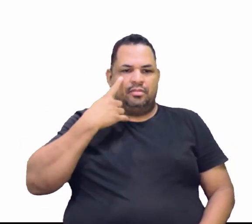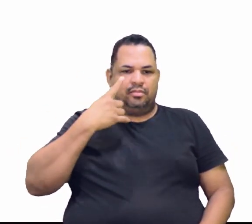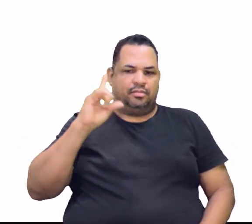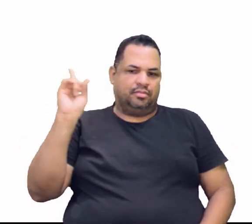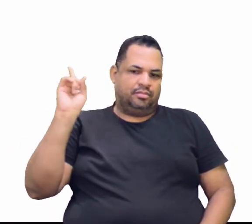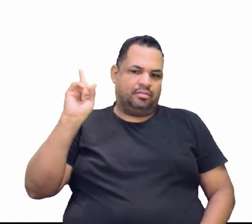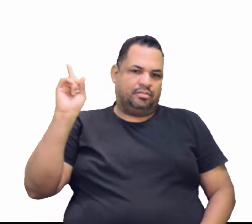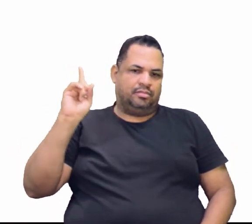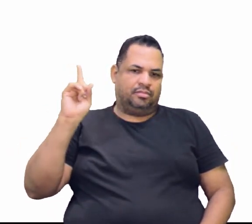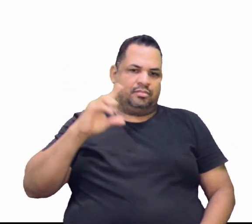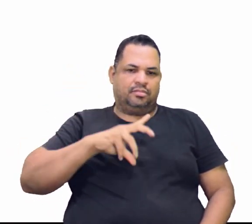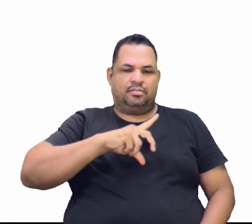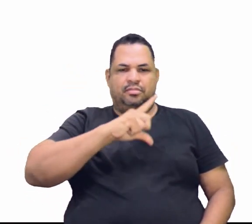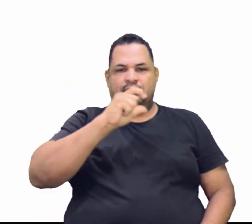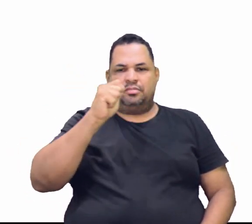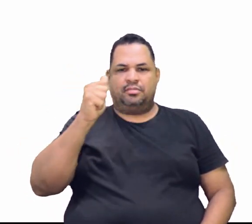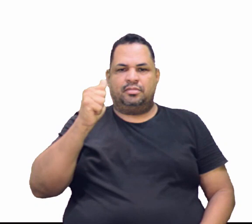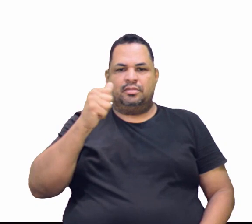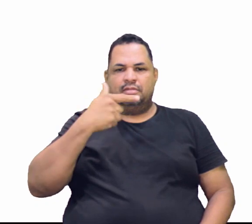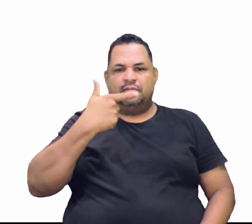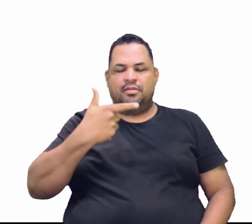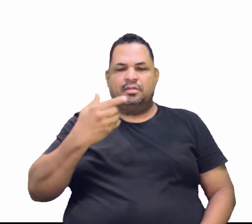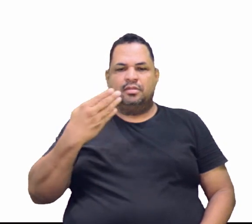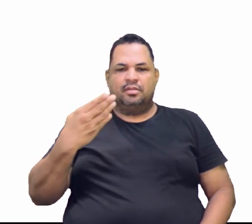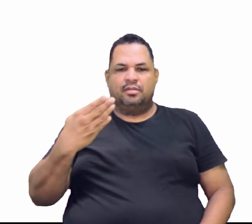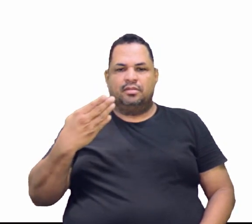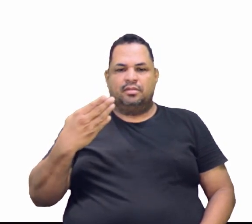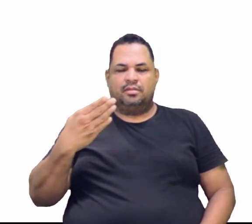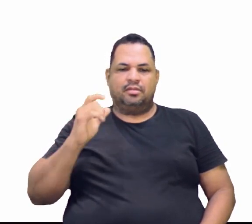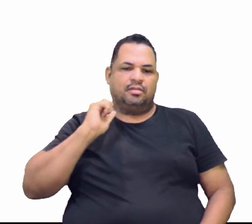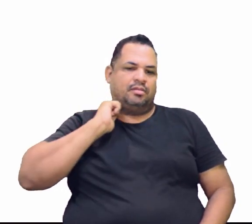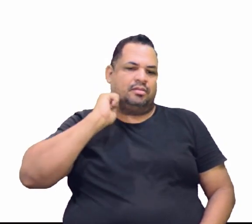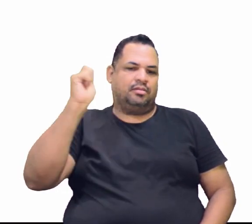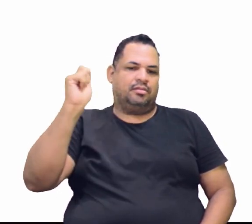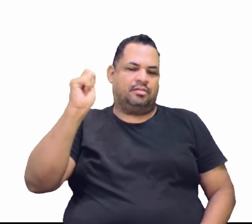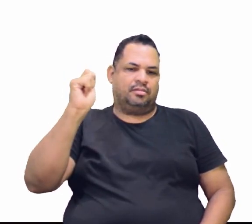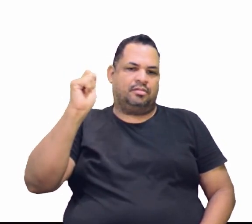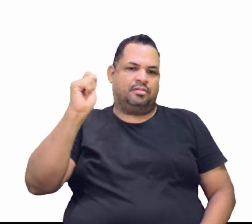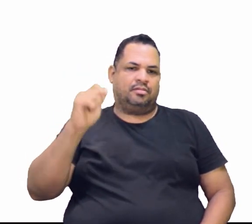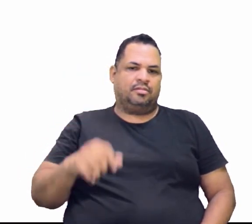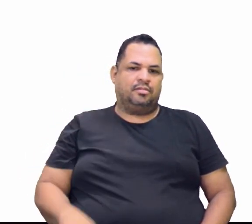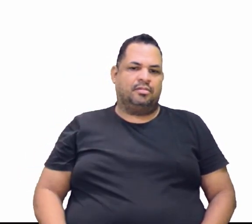aqui é do dia 24 de abril